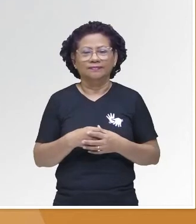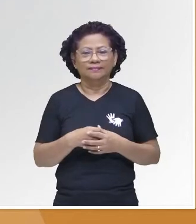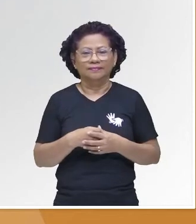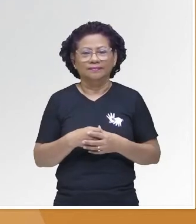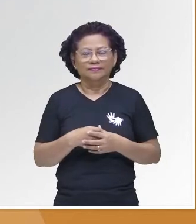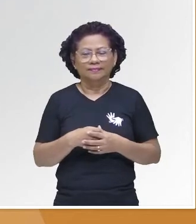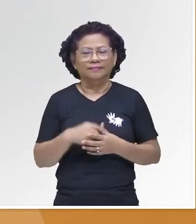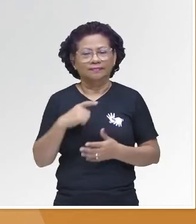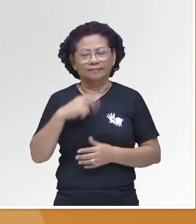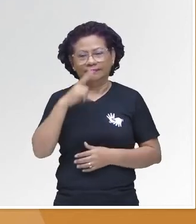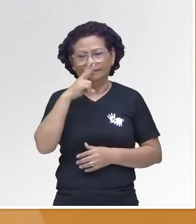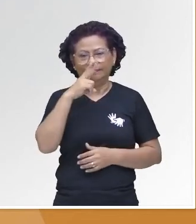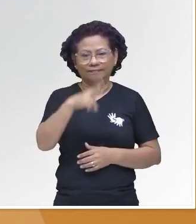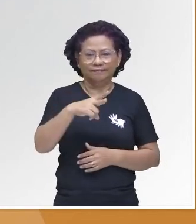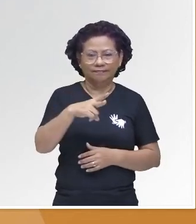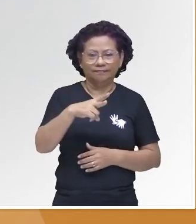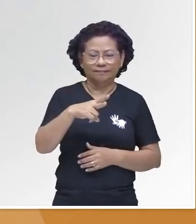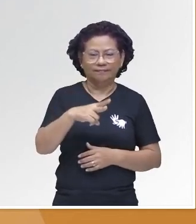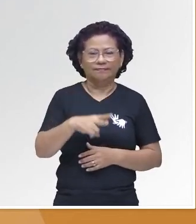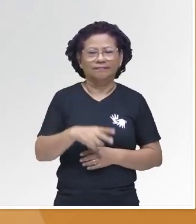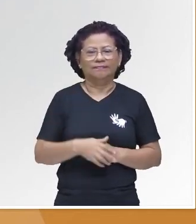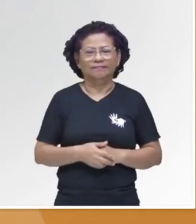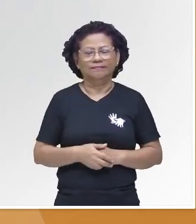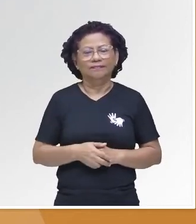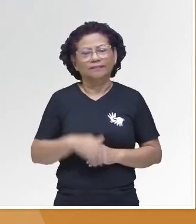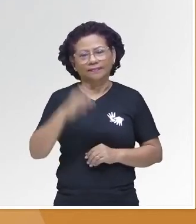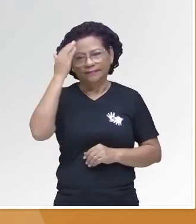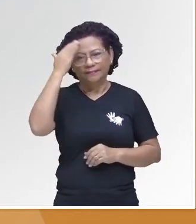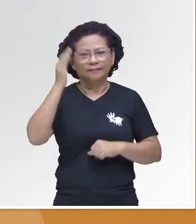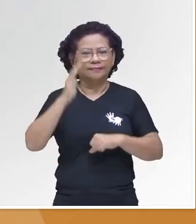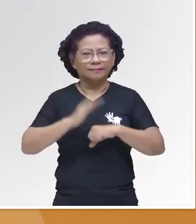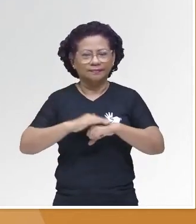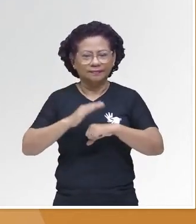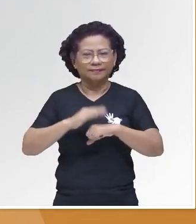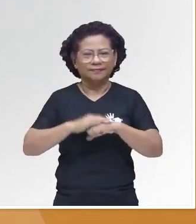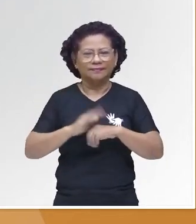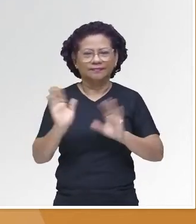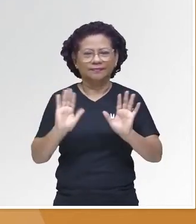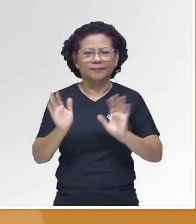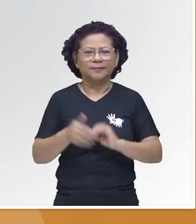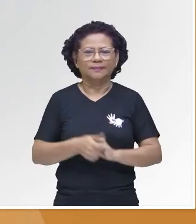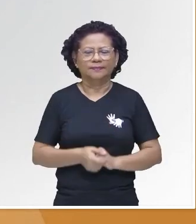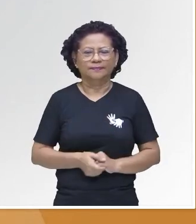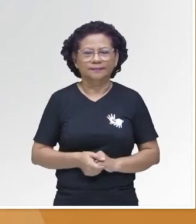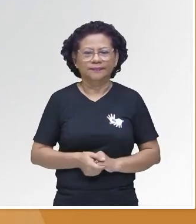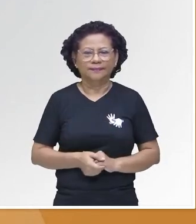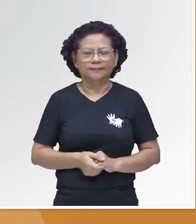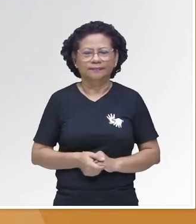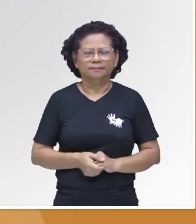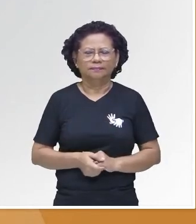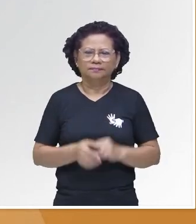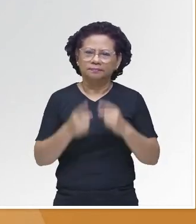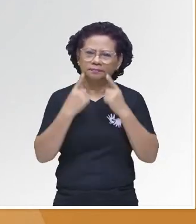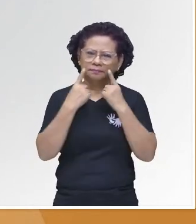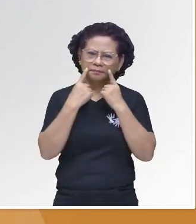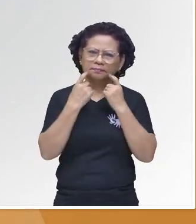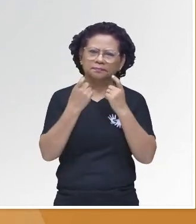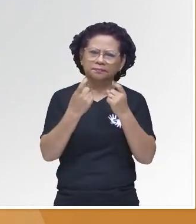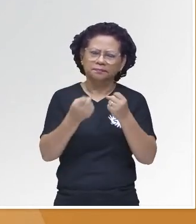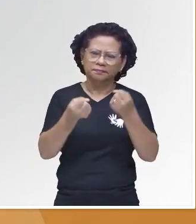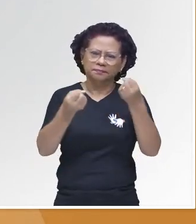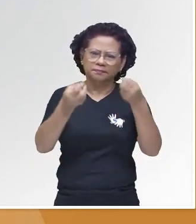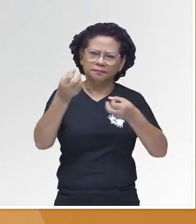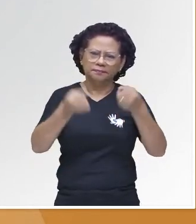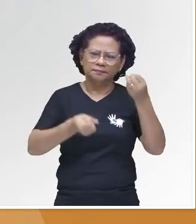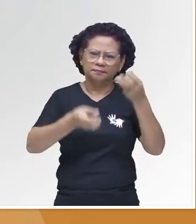nucleares. Espero que vocês tenham compreendido um pouco mais aí sobre a energia nuclear. Até a próxima! Olha, né, que interessante a explicação da